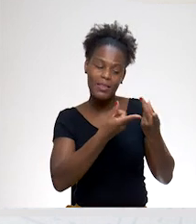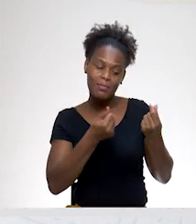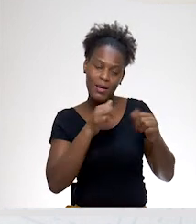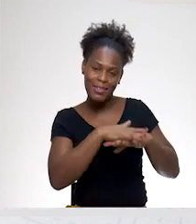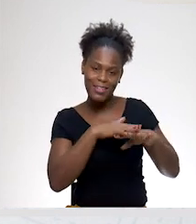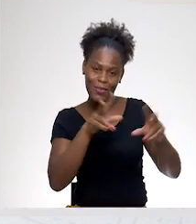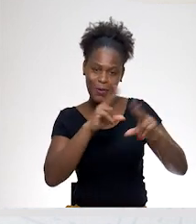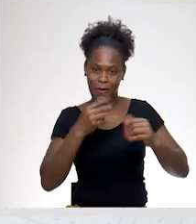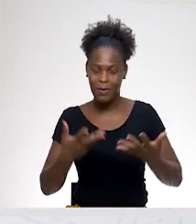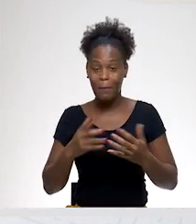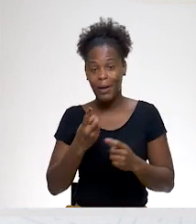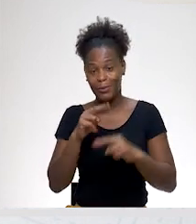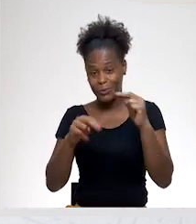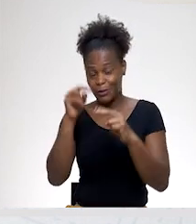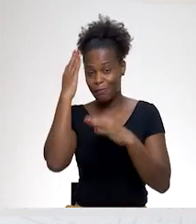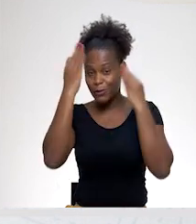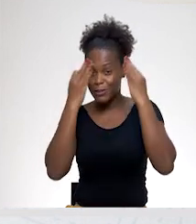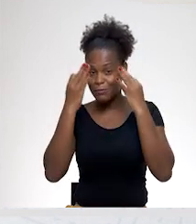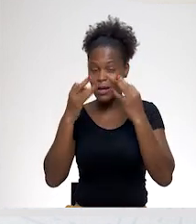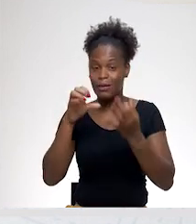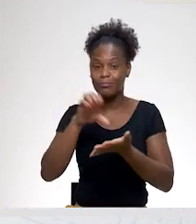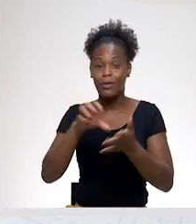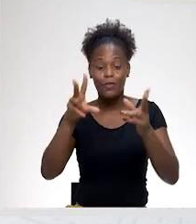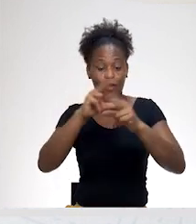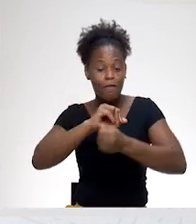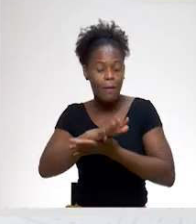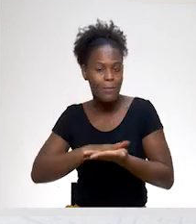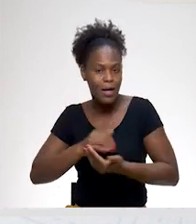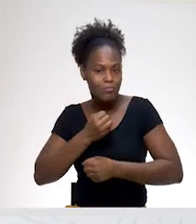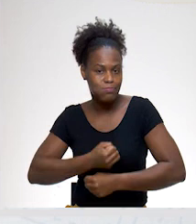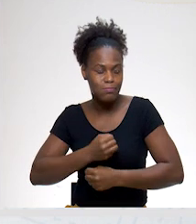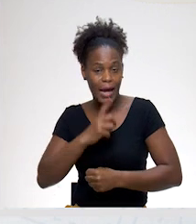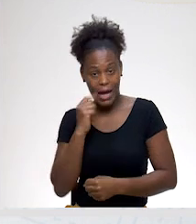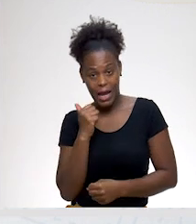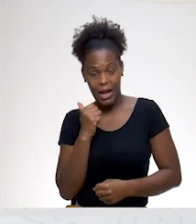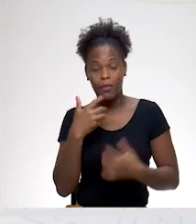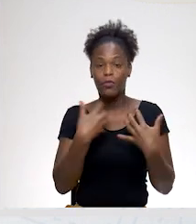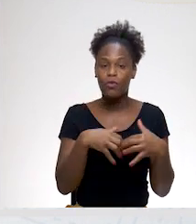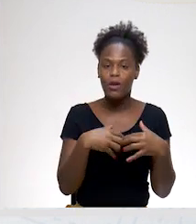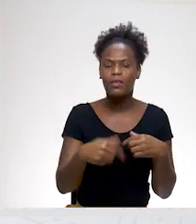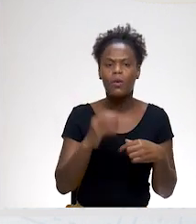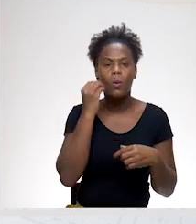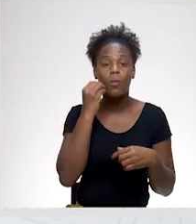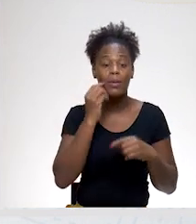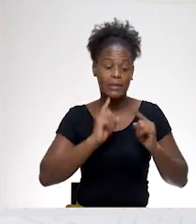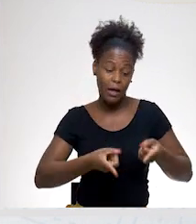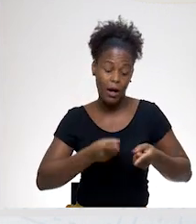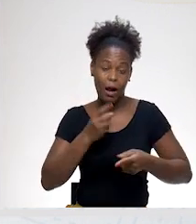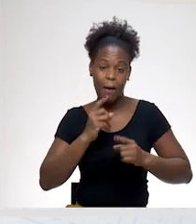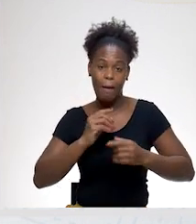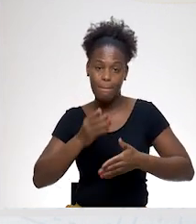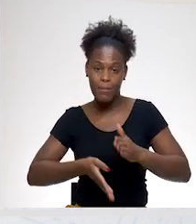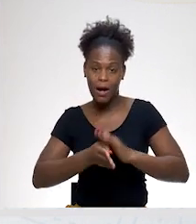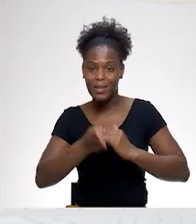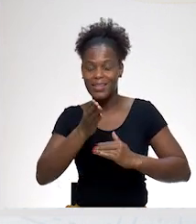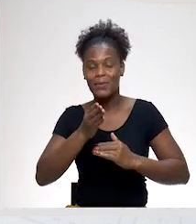moderna. Para construir uma filosofia assente em novas bases, Descartes toma a dúvida como ponto de partida